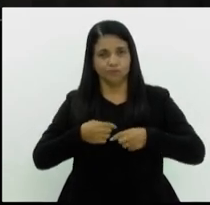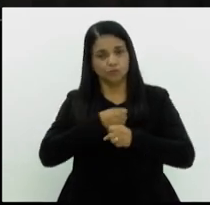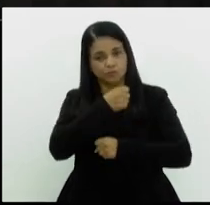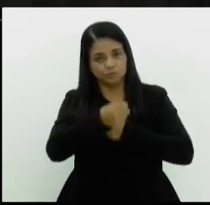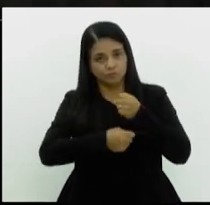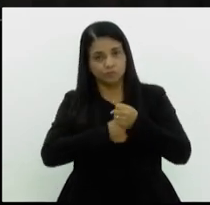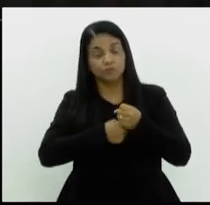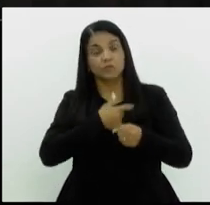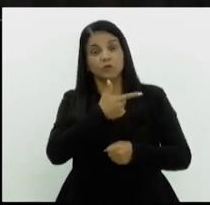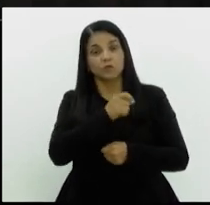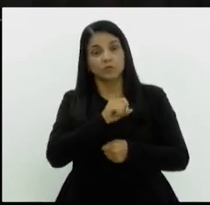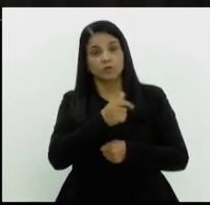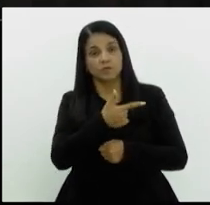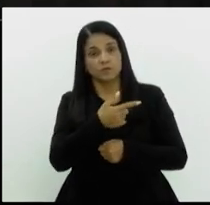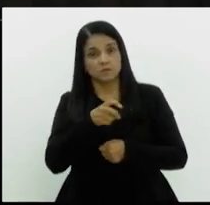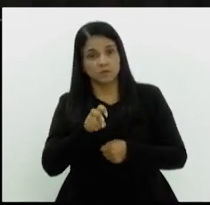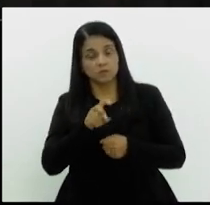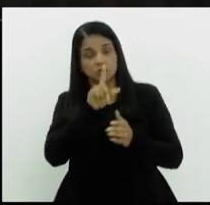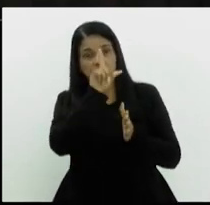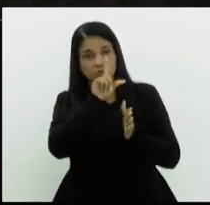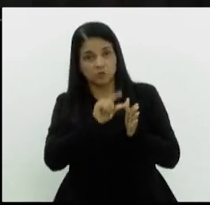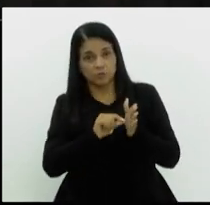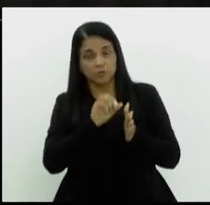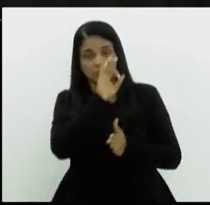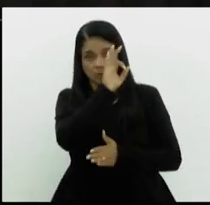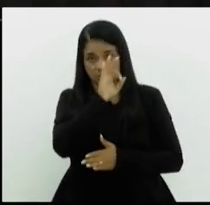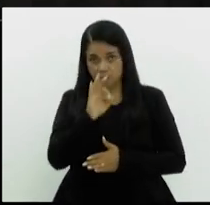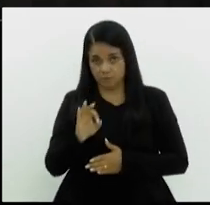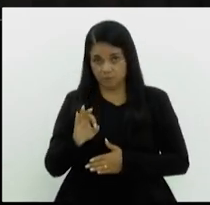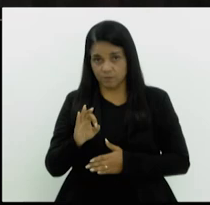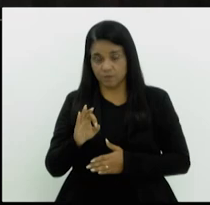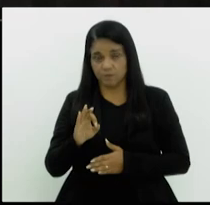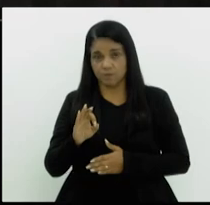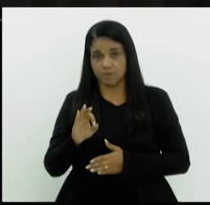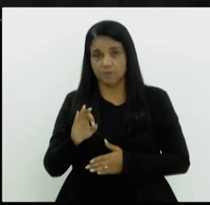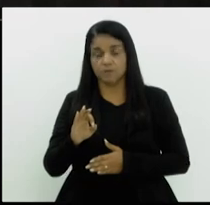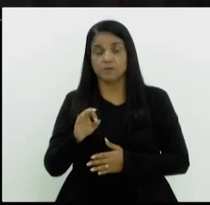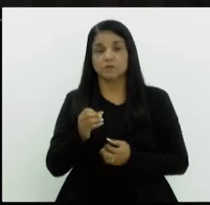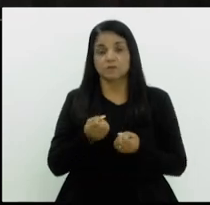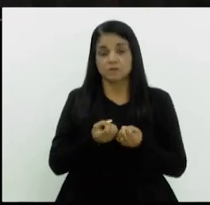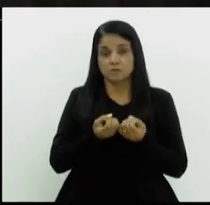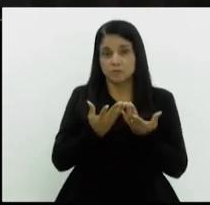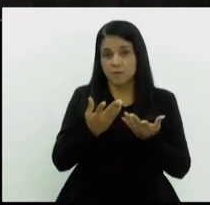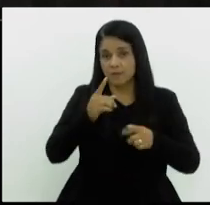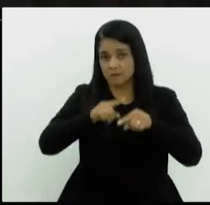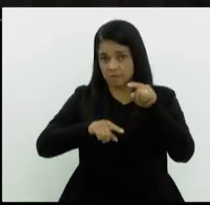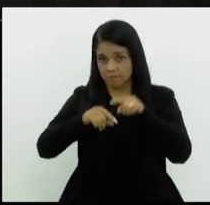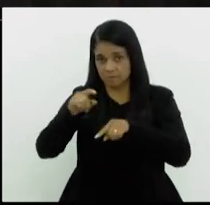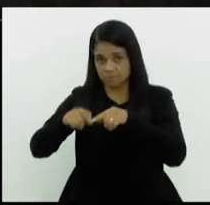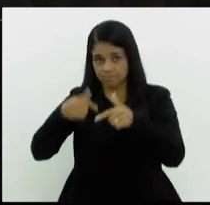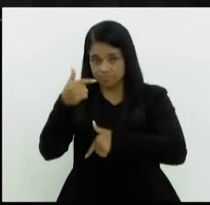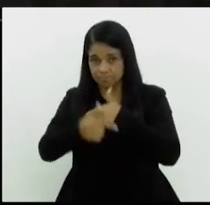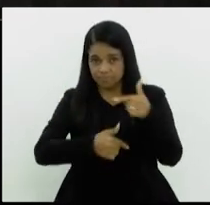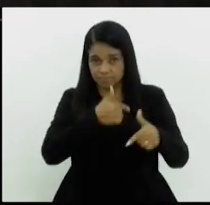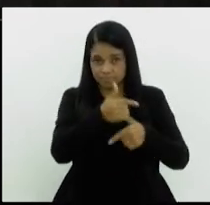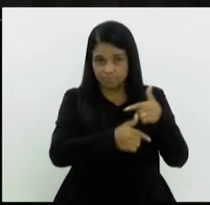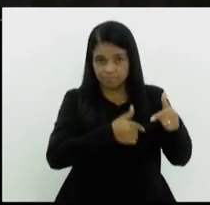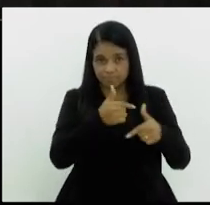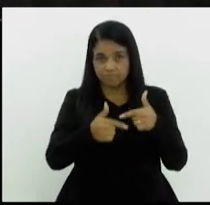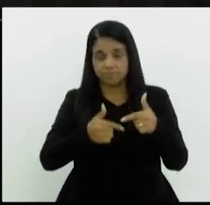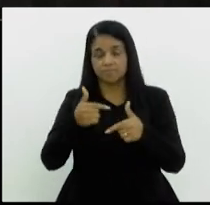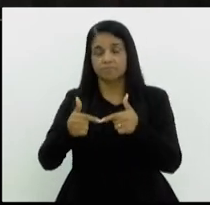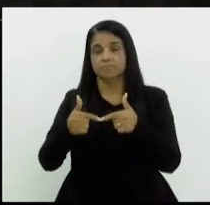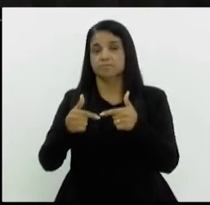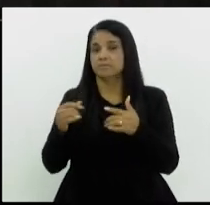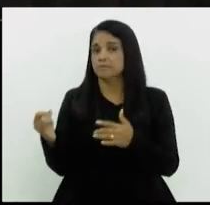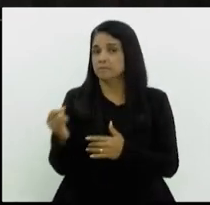com redução das alíquotas de bens e serviços considerados essenciais